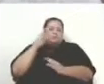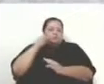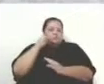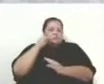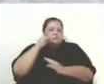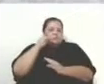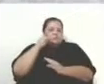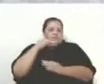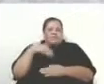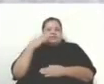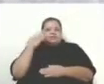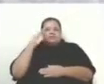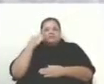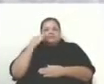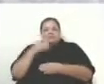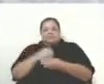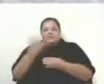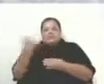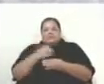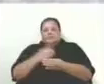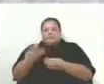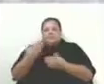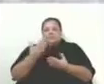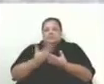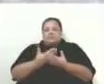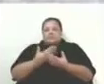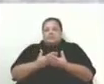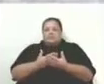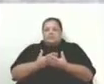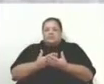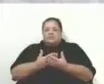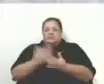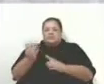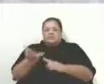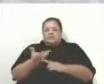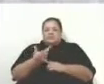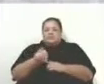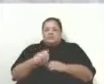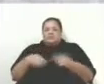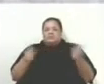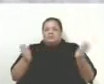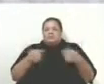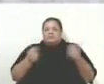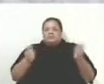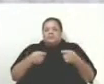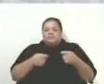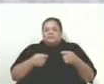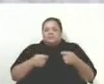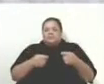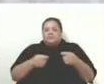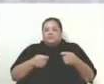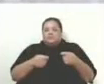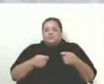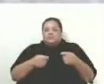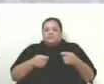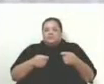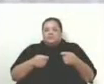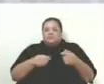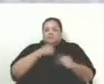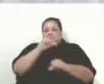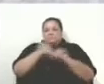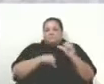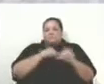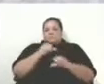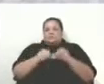o conteúdo da matéria, que envolva habilidades e competências, e fazer com que elas sejam, no